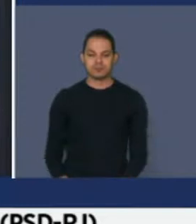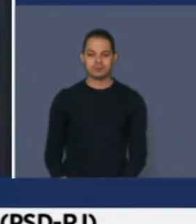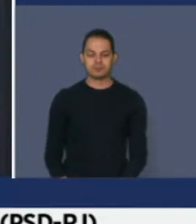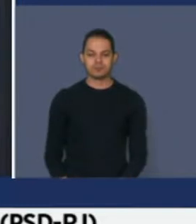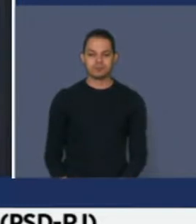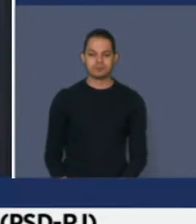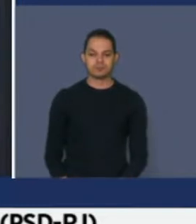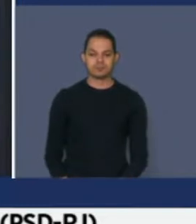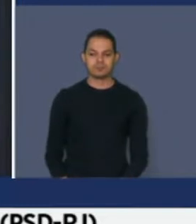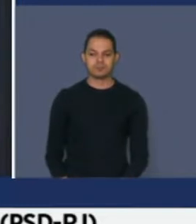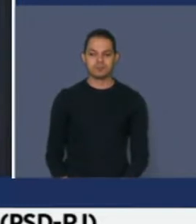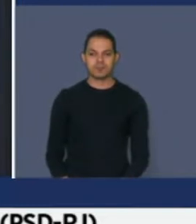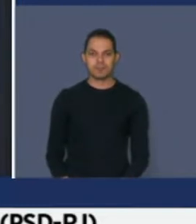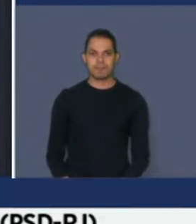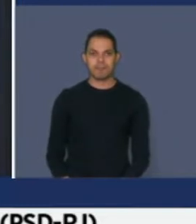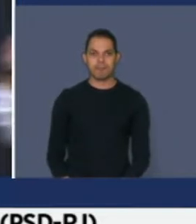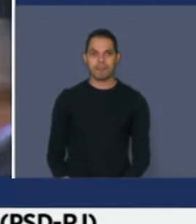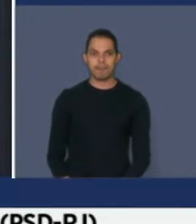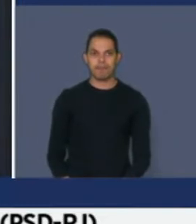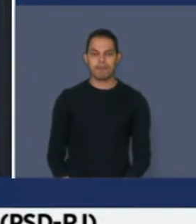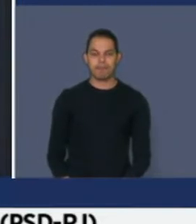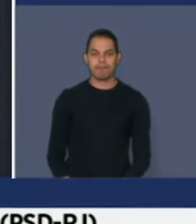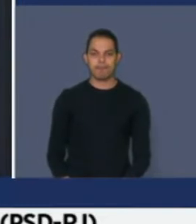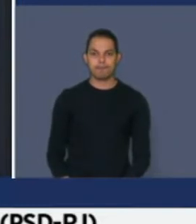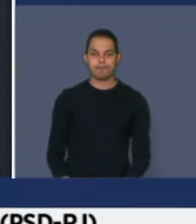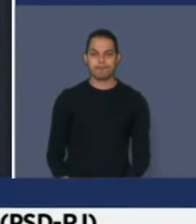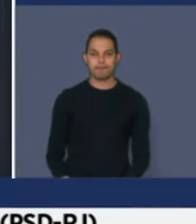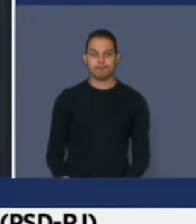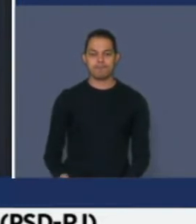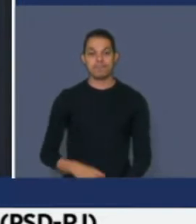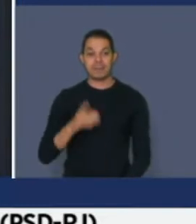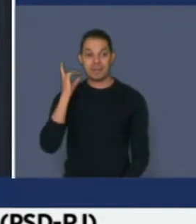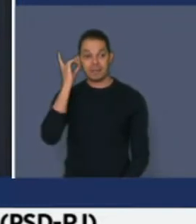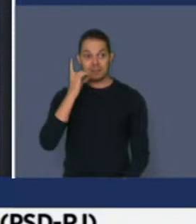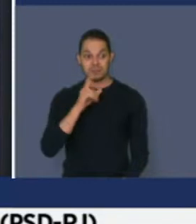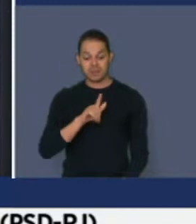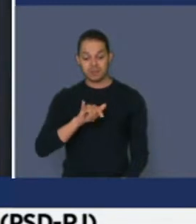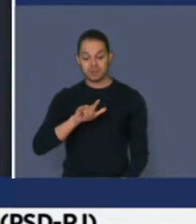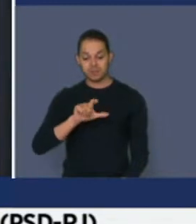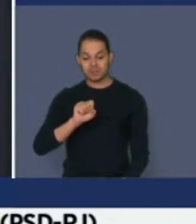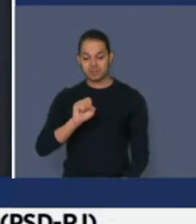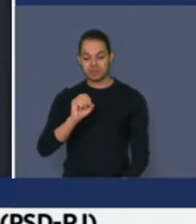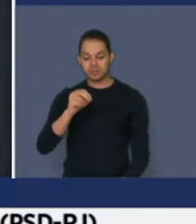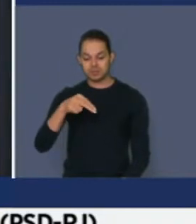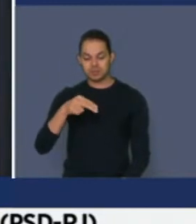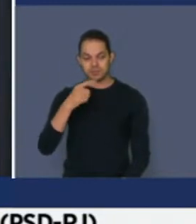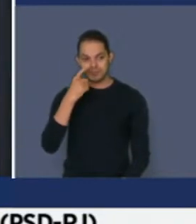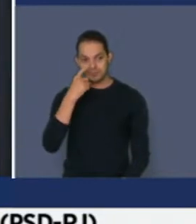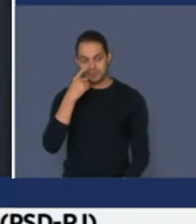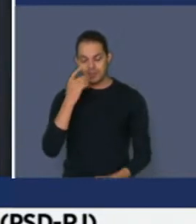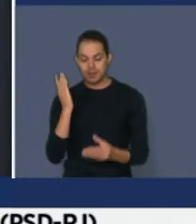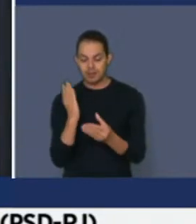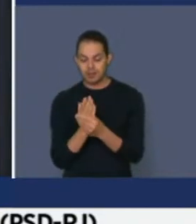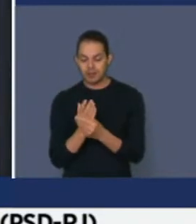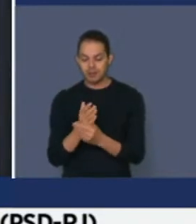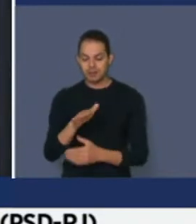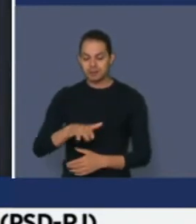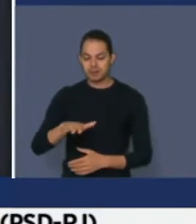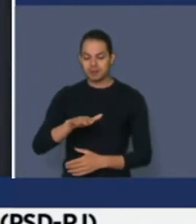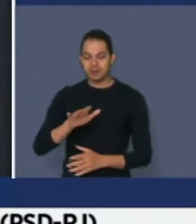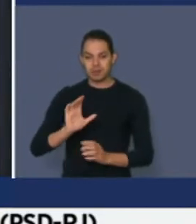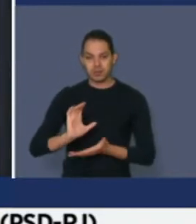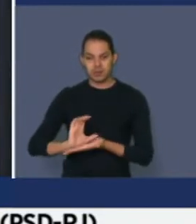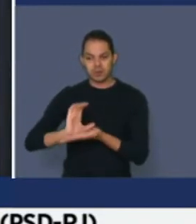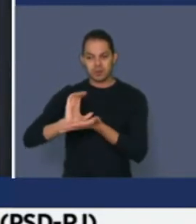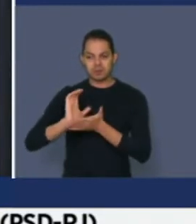do que se extrai, deputado Gilson, desse processo no âmbito de Conselho de